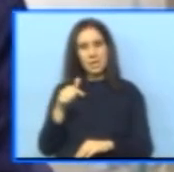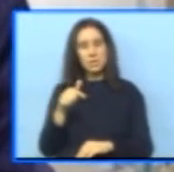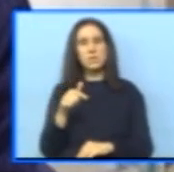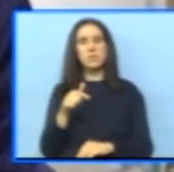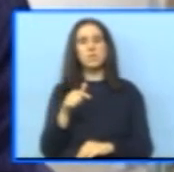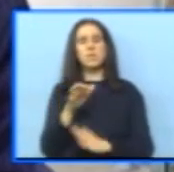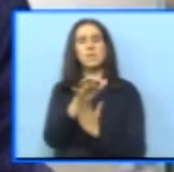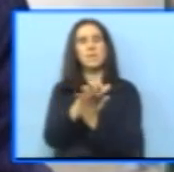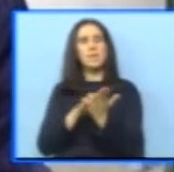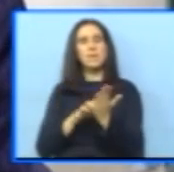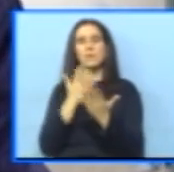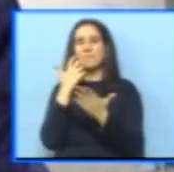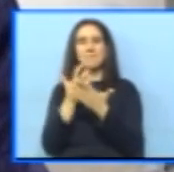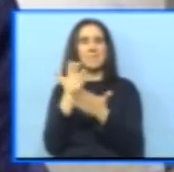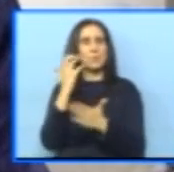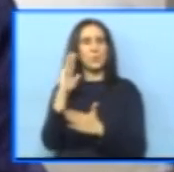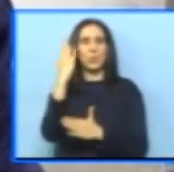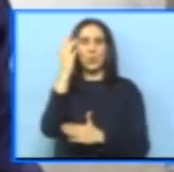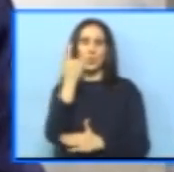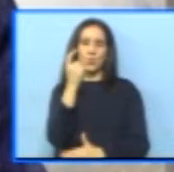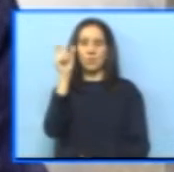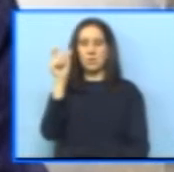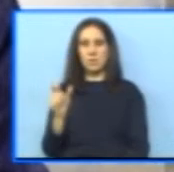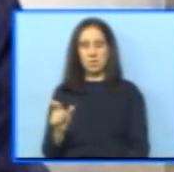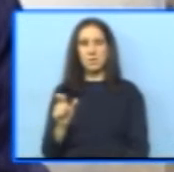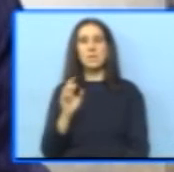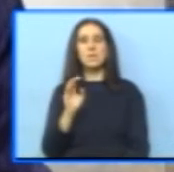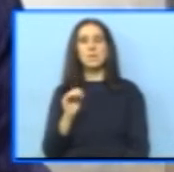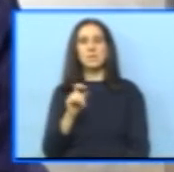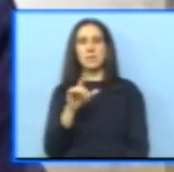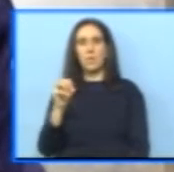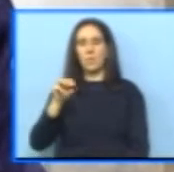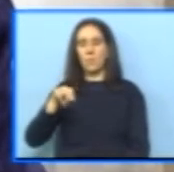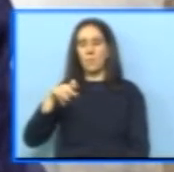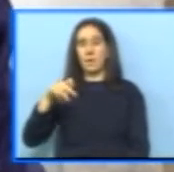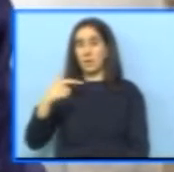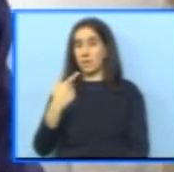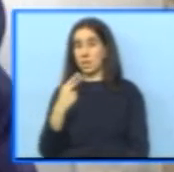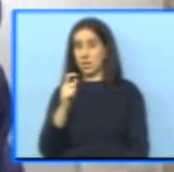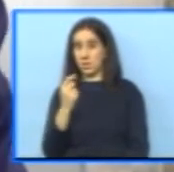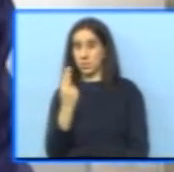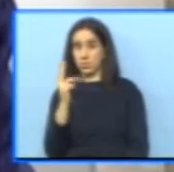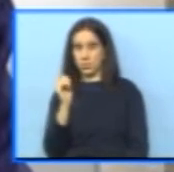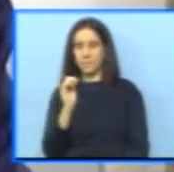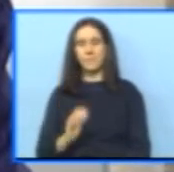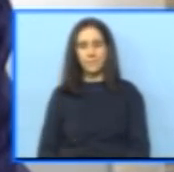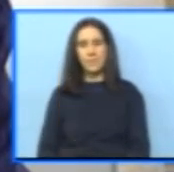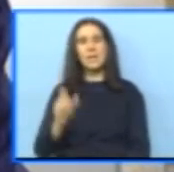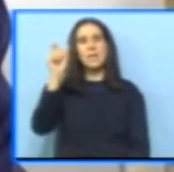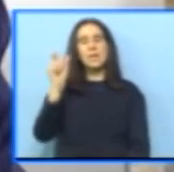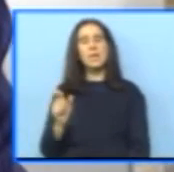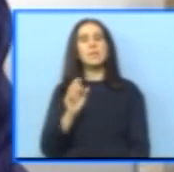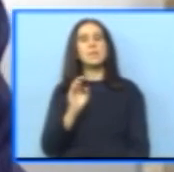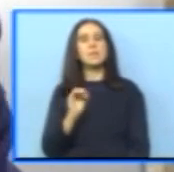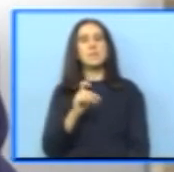do Evangelho de São Mateus. O que é que Mateus faz? Mateus faz aqui coloca Jesus quase